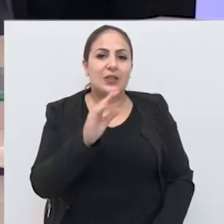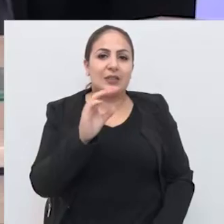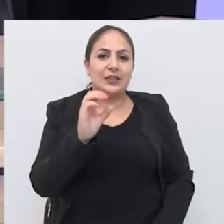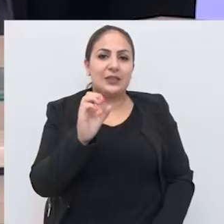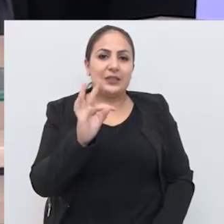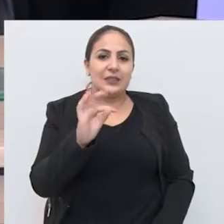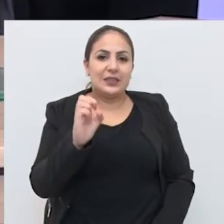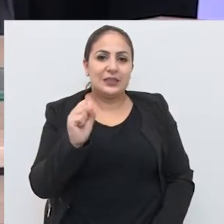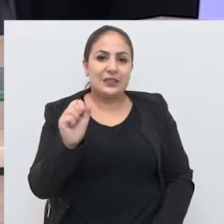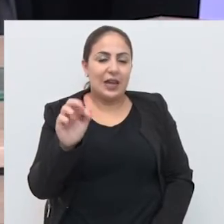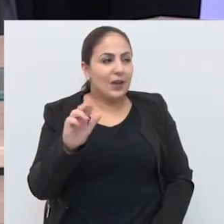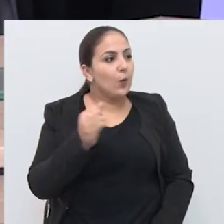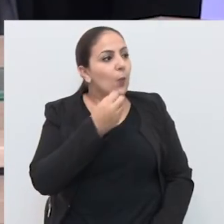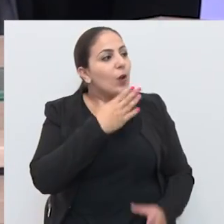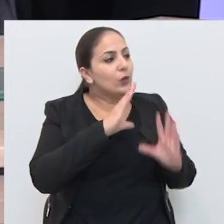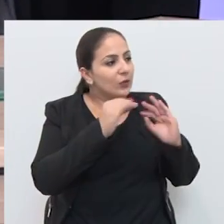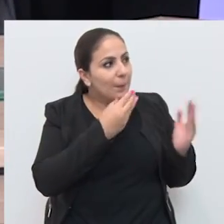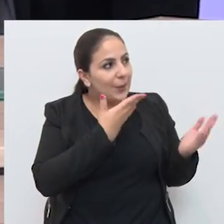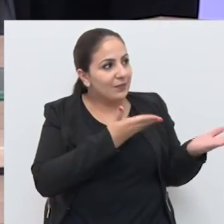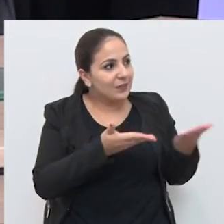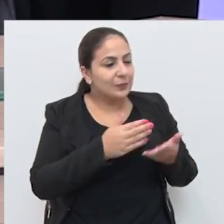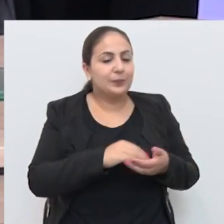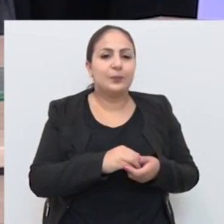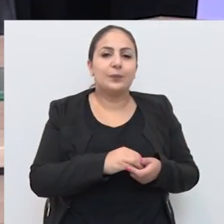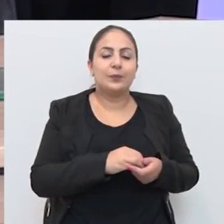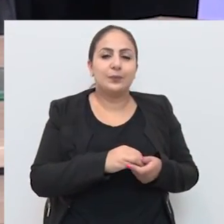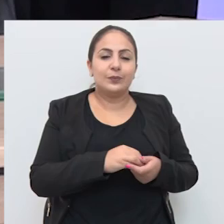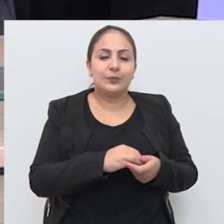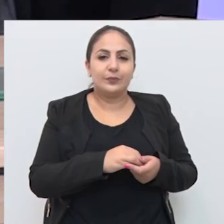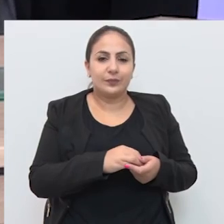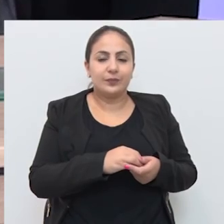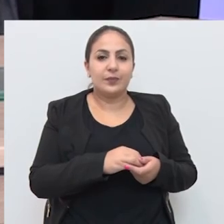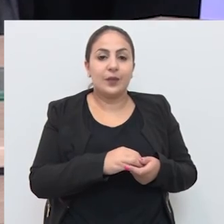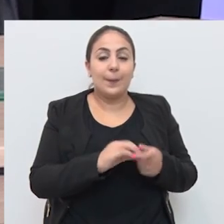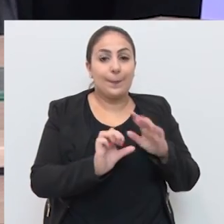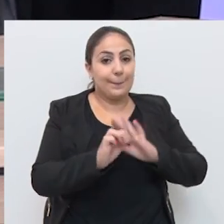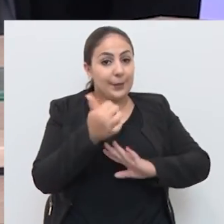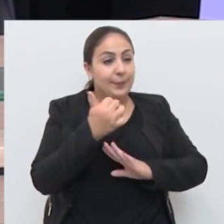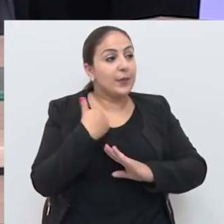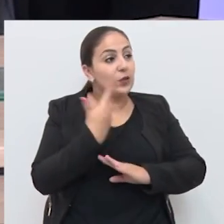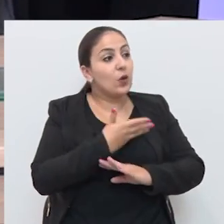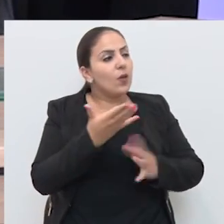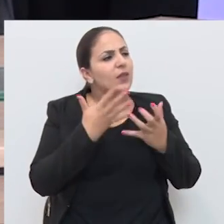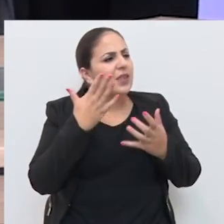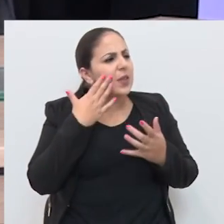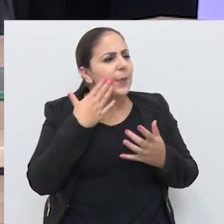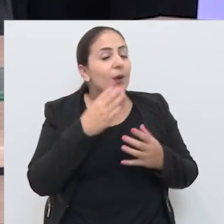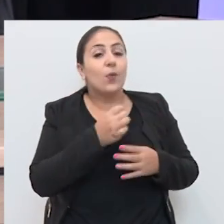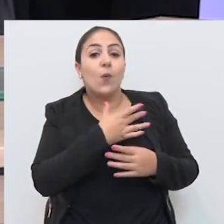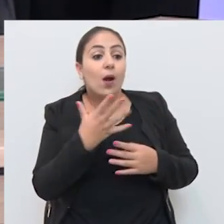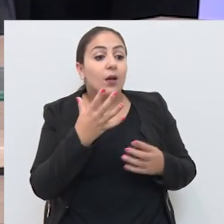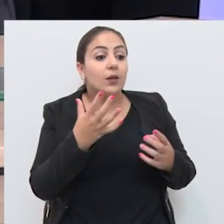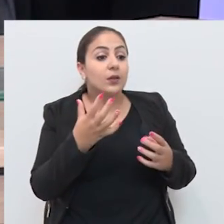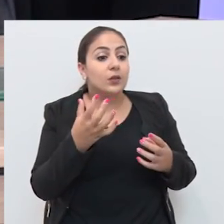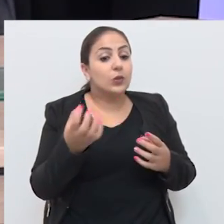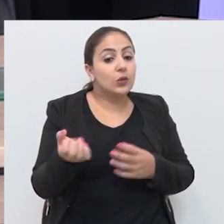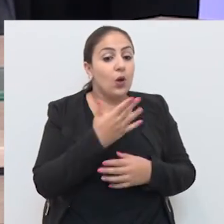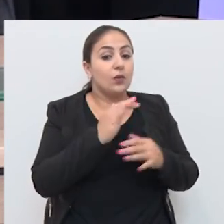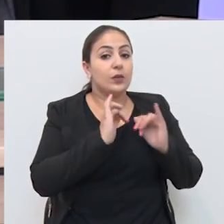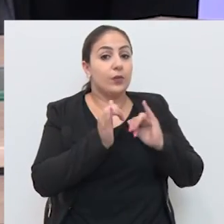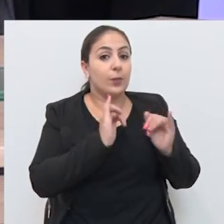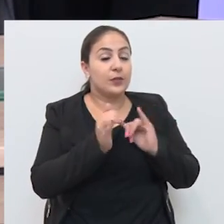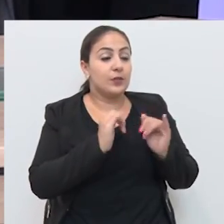Tessaro. Boa noite, Leandro. Seja muito bem-vindo. Boa noite, Paulo. Bom, a gente primeiro de tudo quer saber quais são as novidades